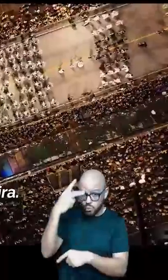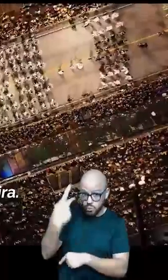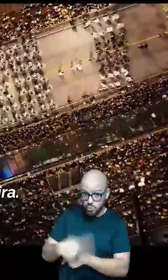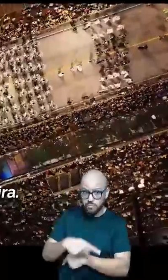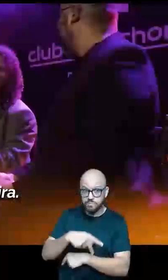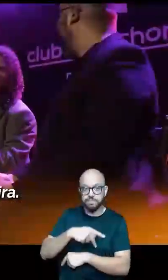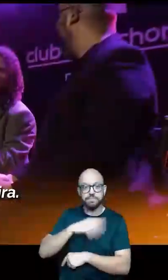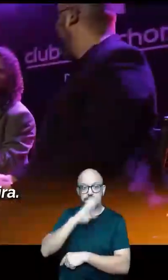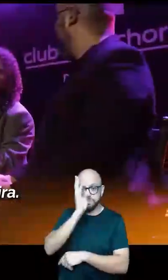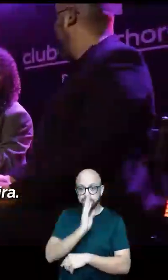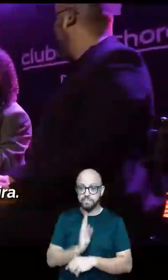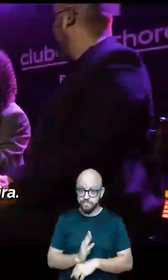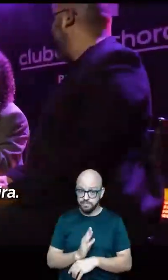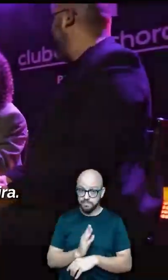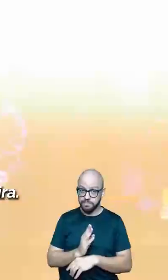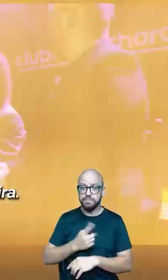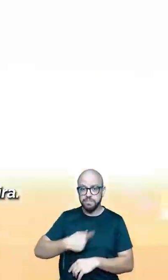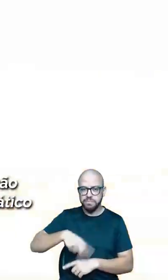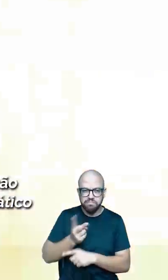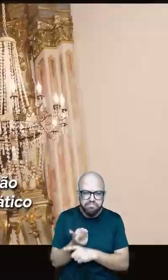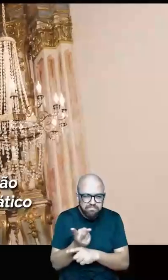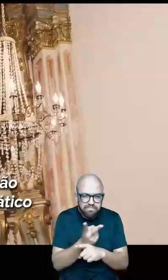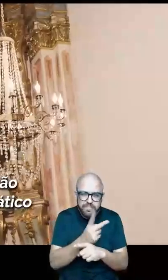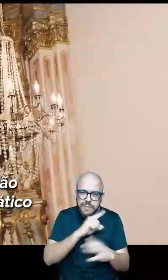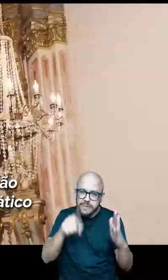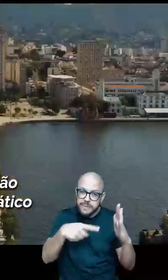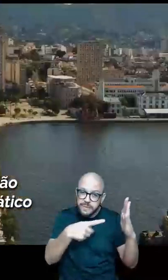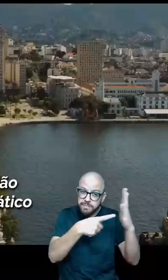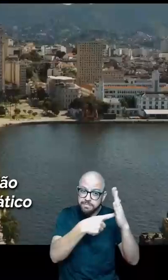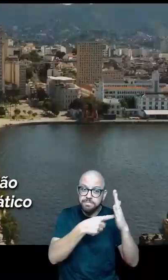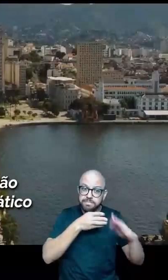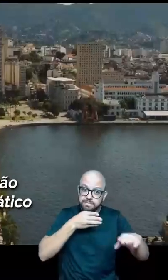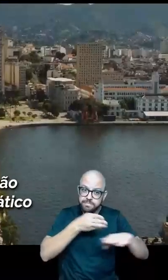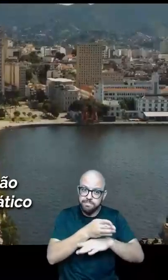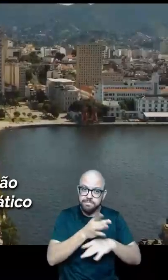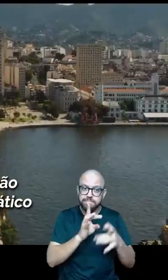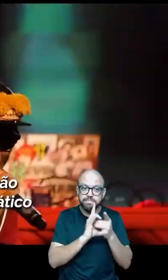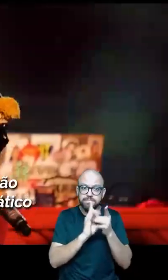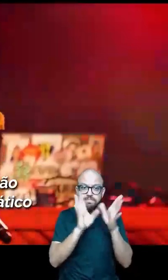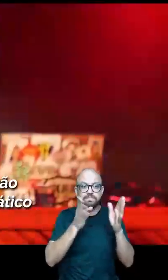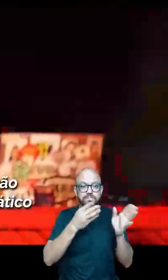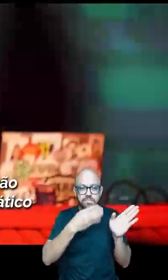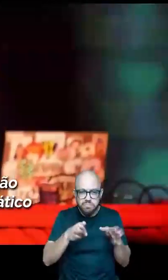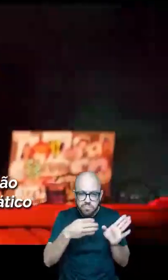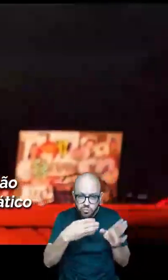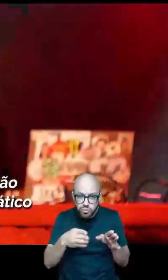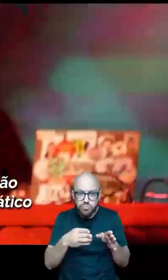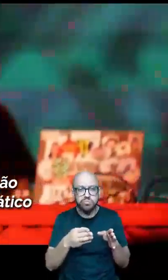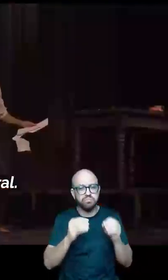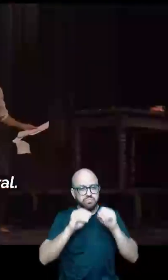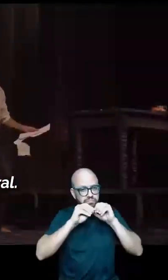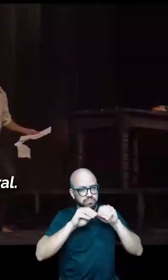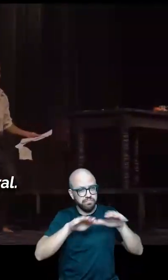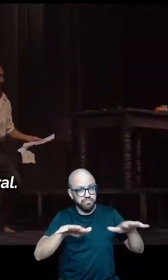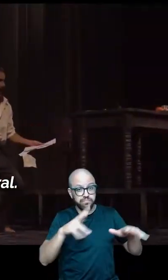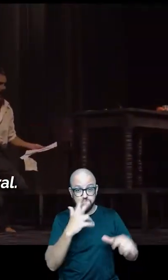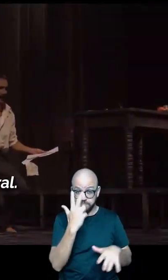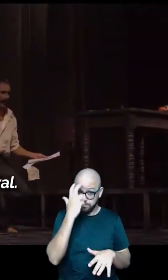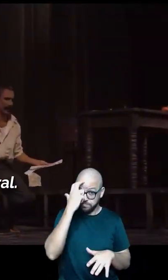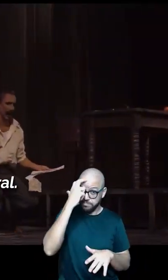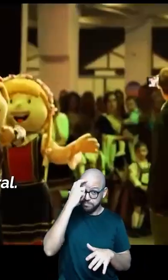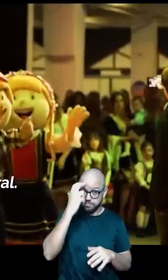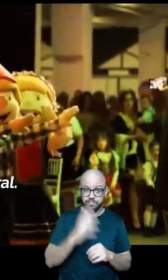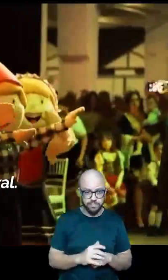de incentivo à cultura brasileira. Com ela, perseguimos a missão de assegurar o acesso democrático à produção